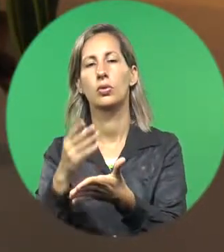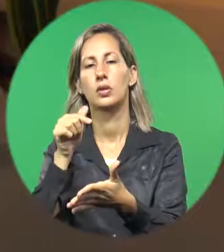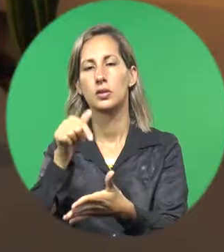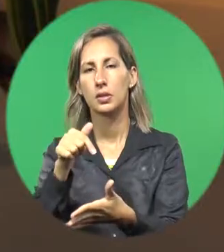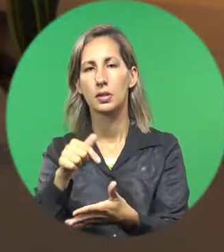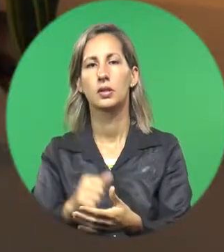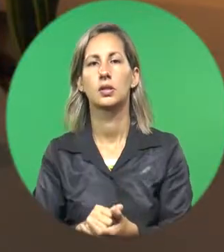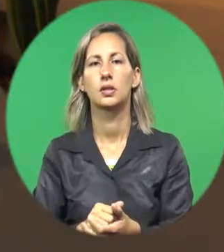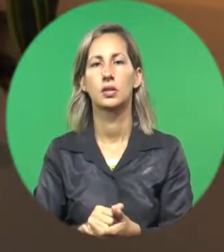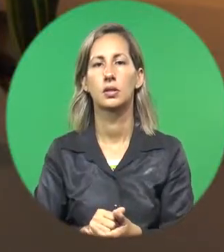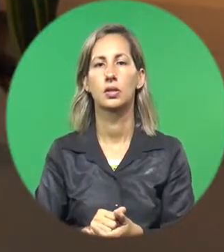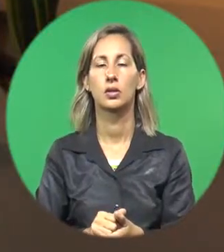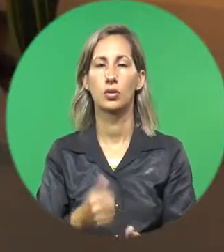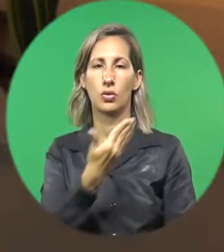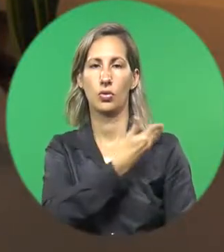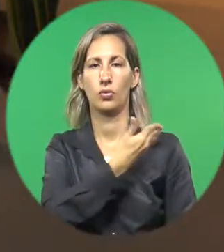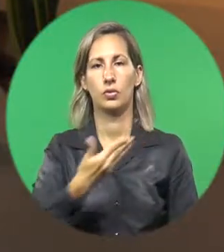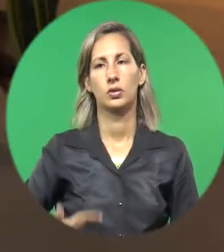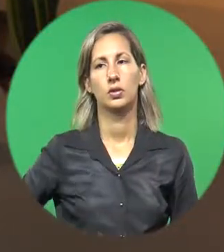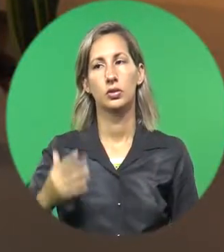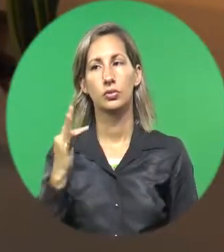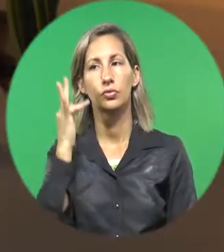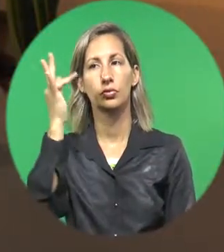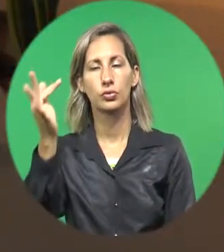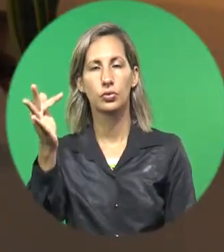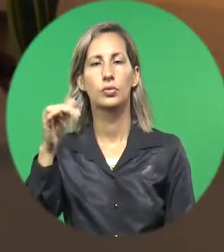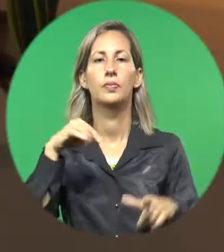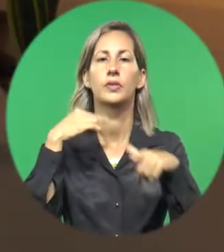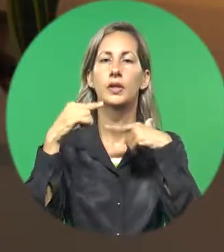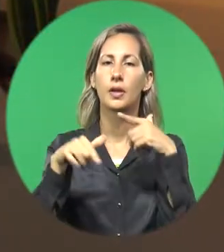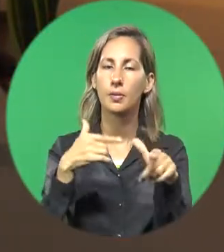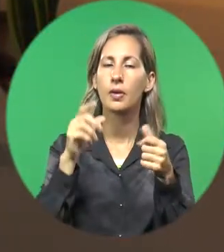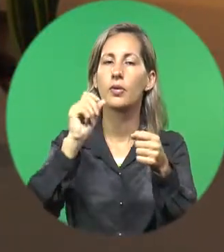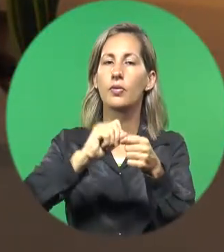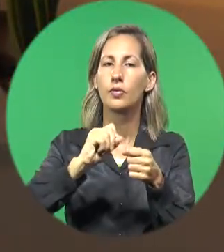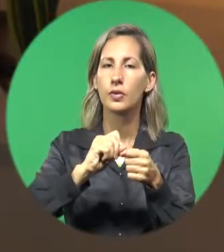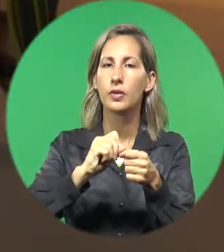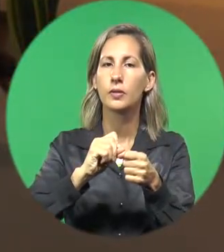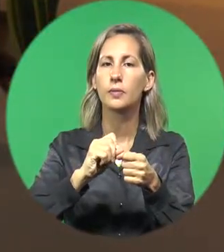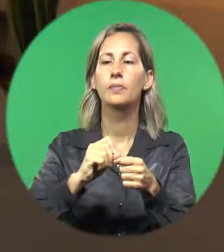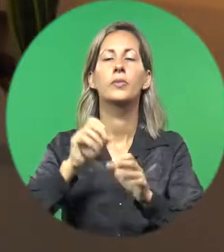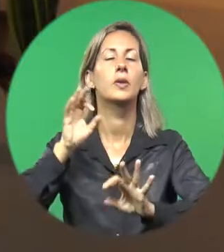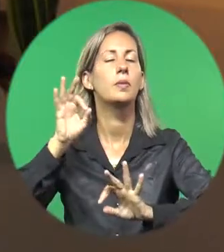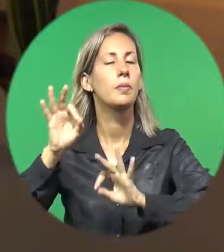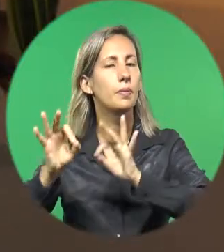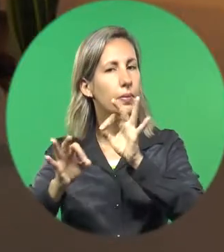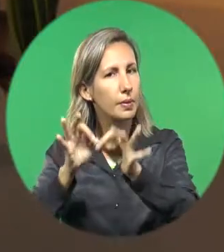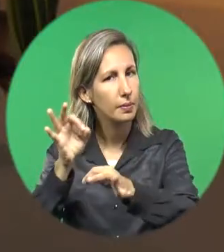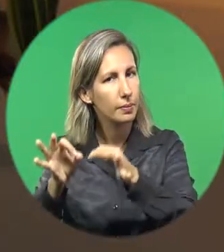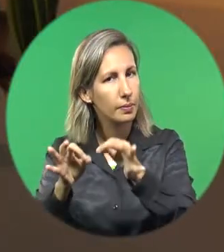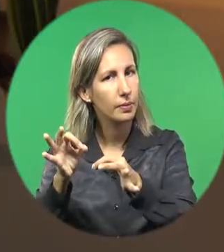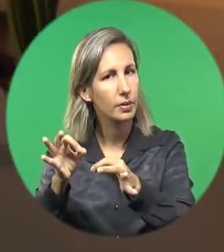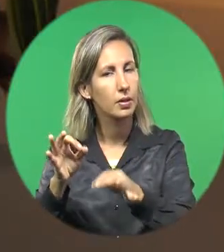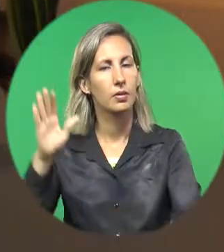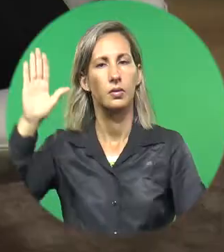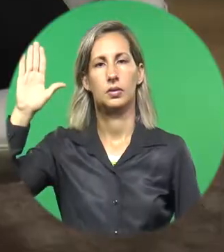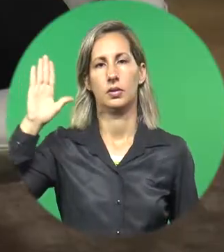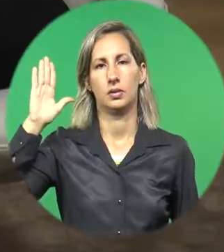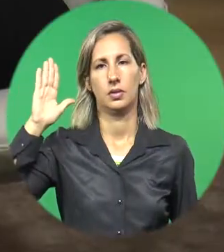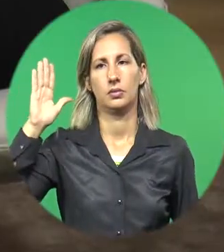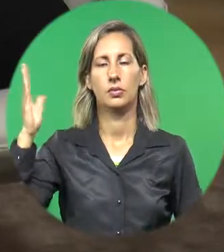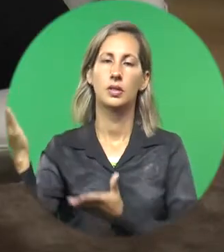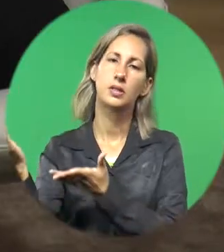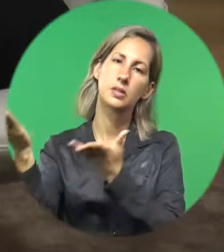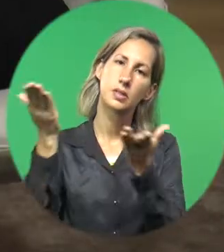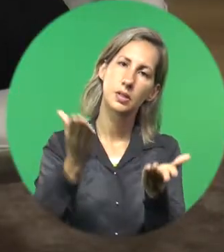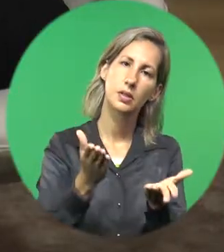escolas regionais, que chama Governante do Futuro, que é um trabalho que vai ser feito para preparar o